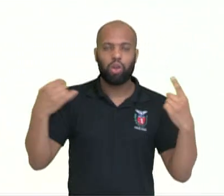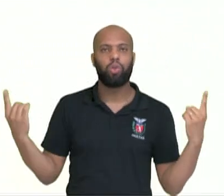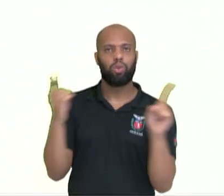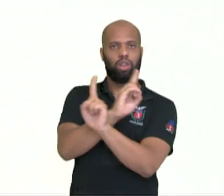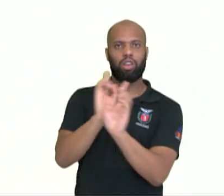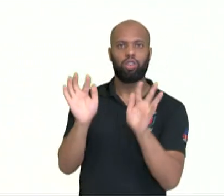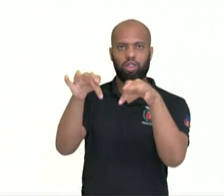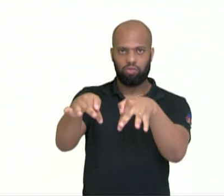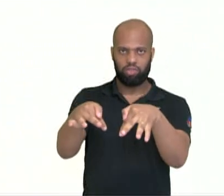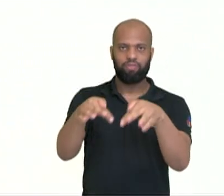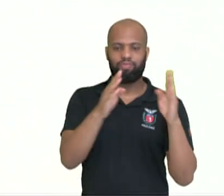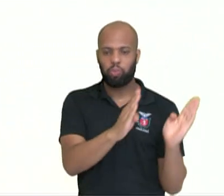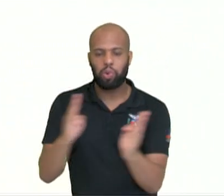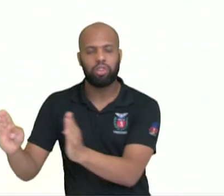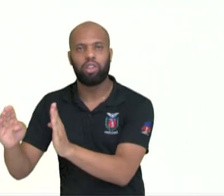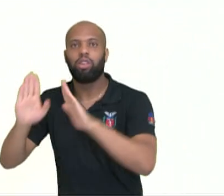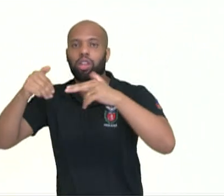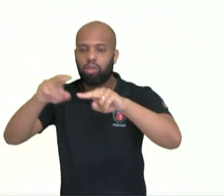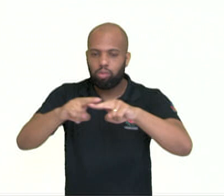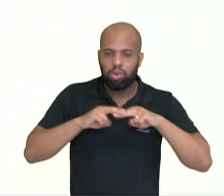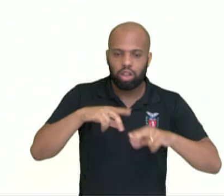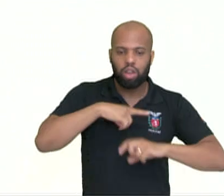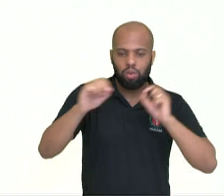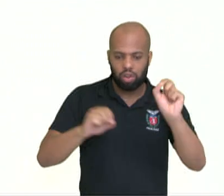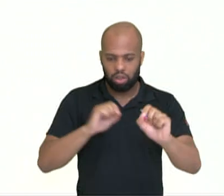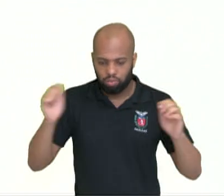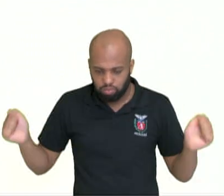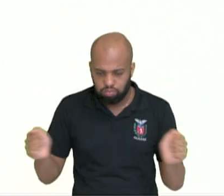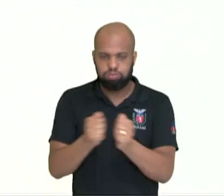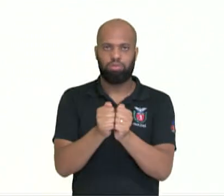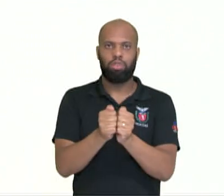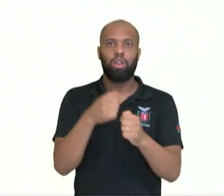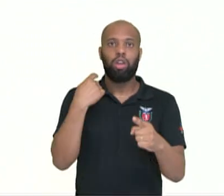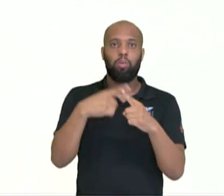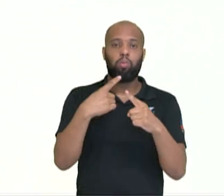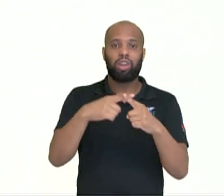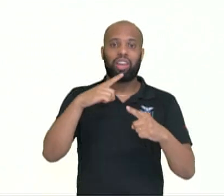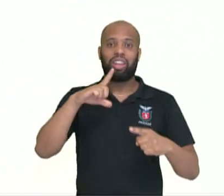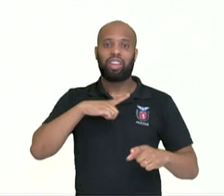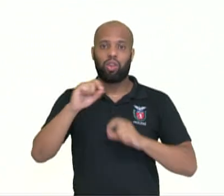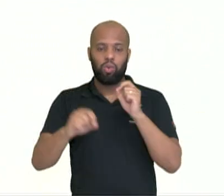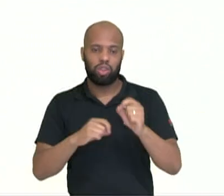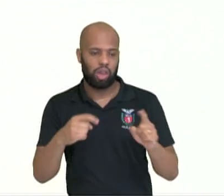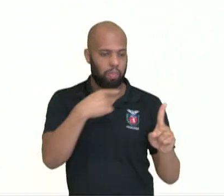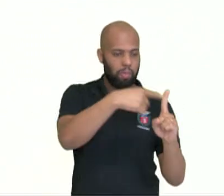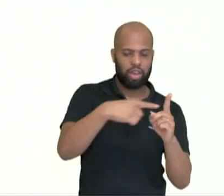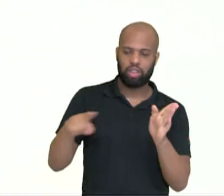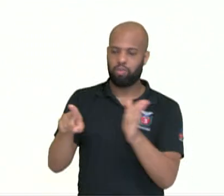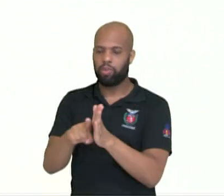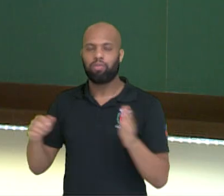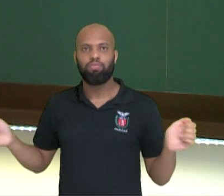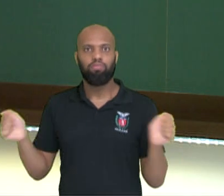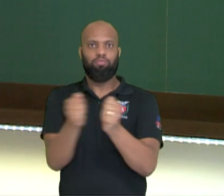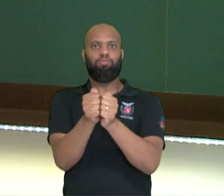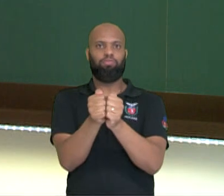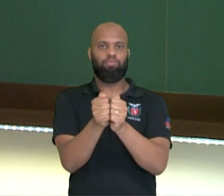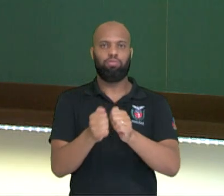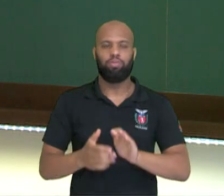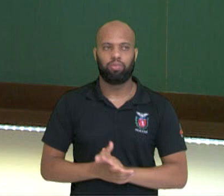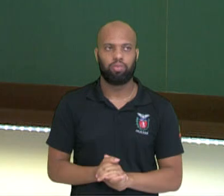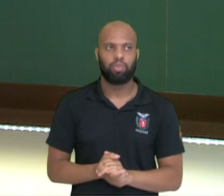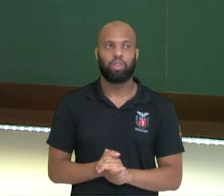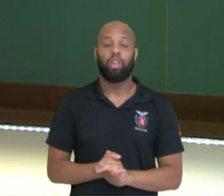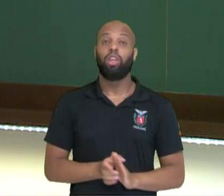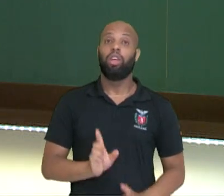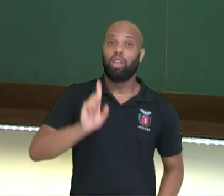do processo. E por isso eles se atraem. Cargas sinais diferentes se atraem. Tudo bem?